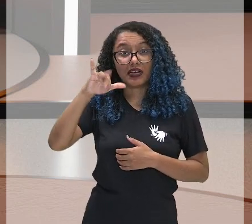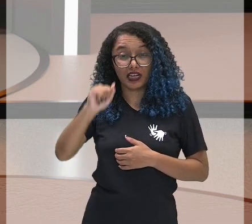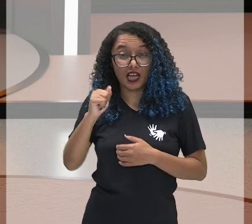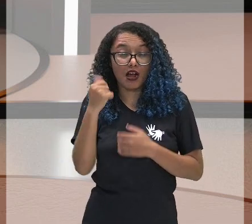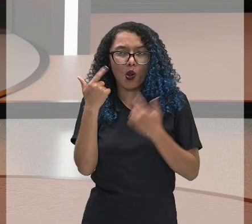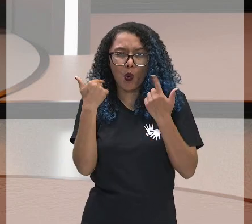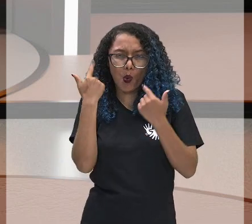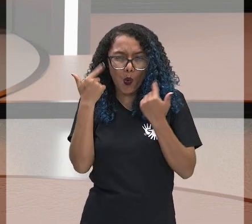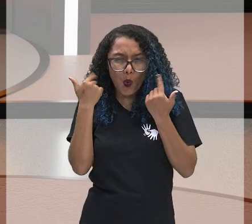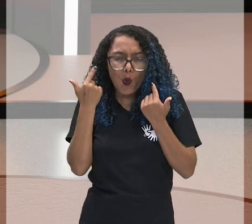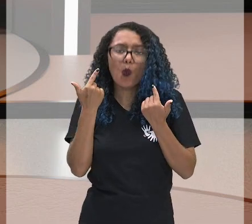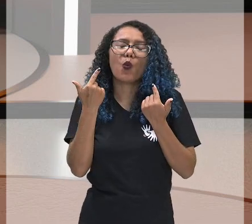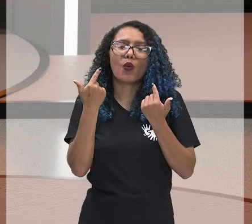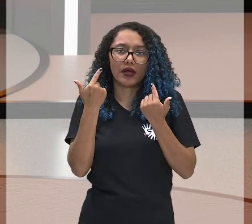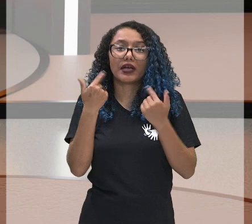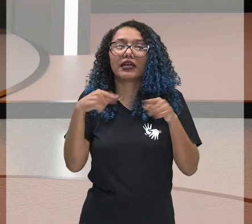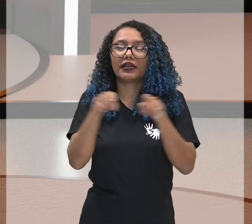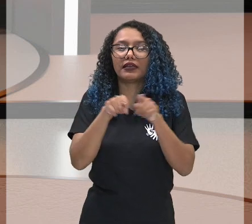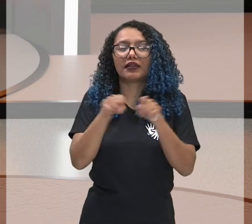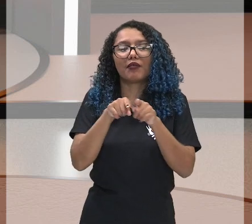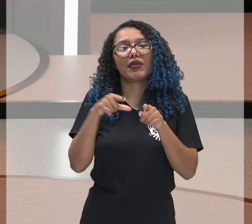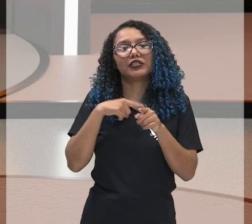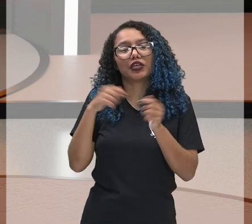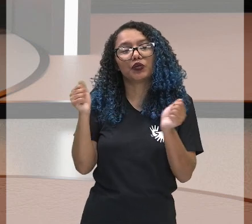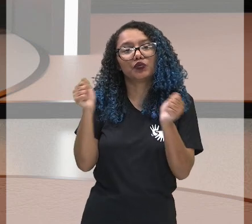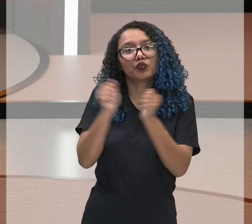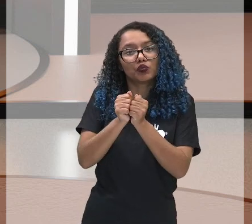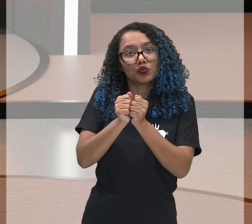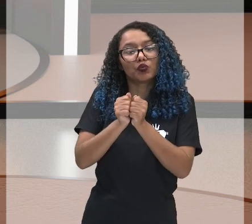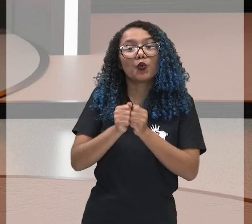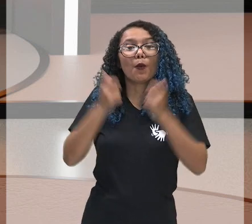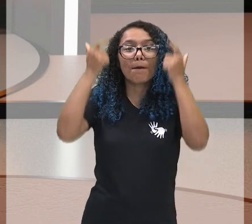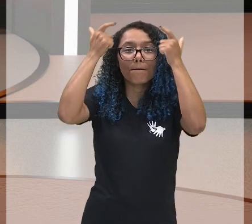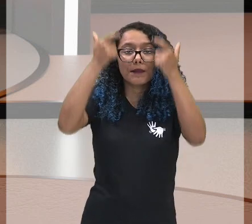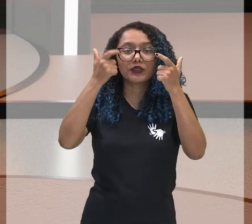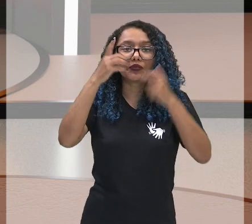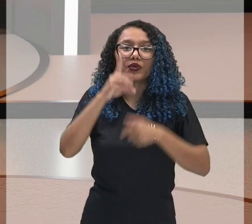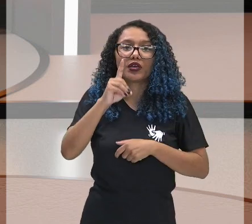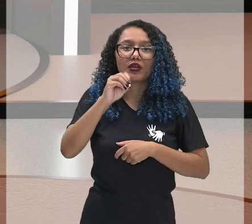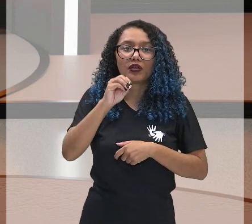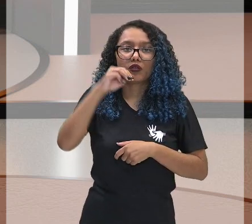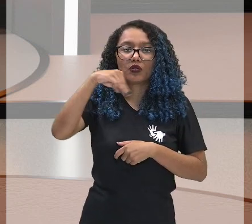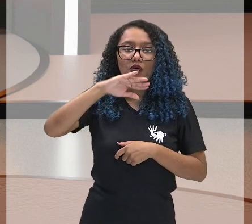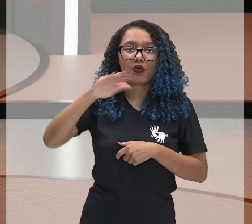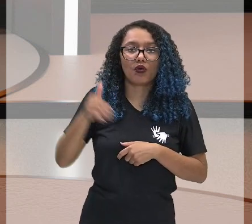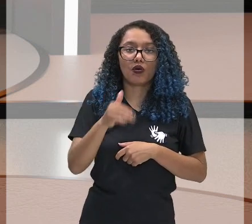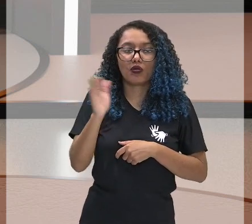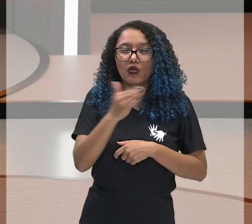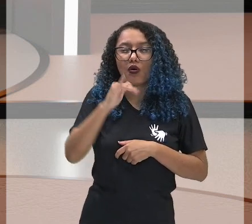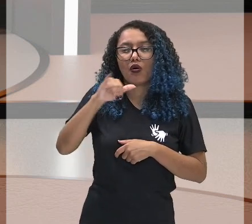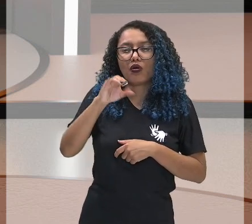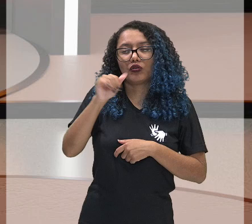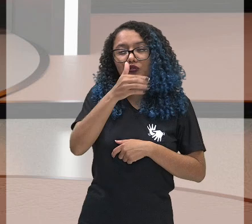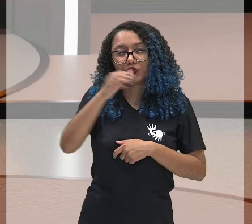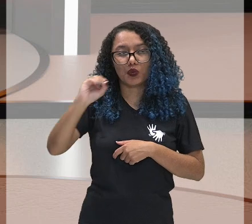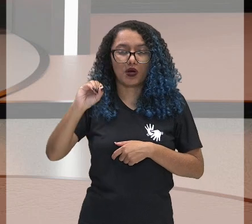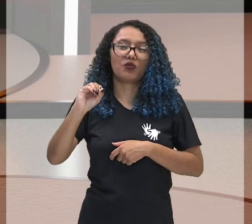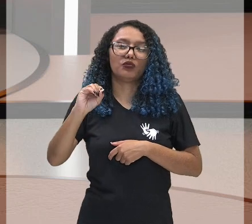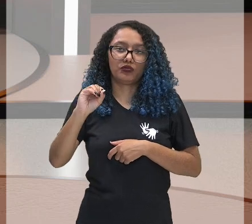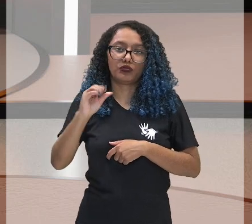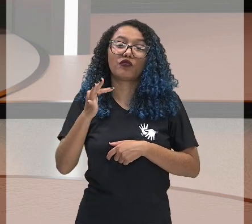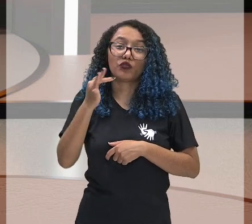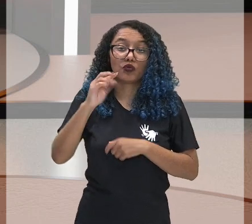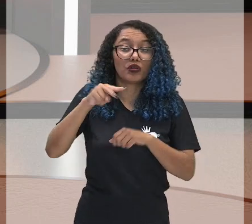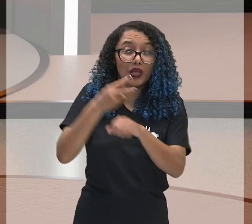ali capitaneada pelo príncipe regente Dom João, que viria a ser Dom João VI, galera. Qual foi a